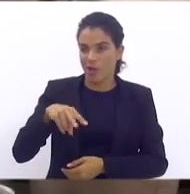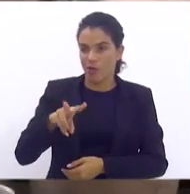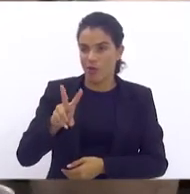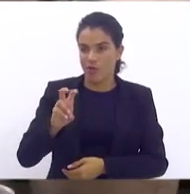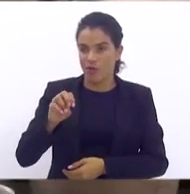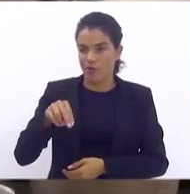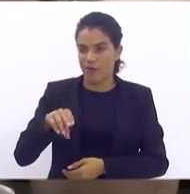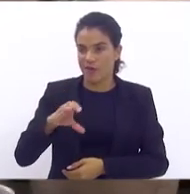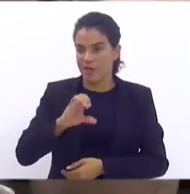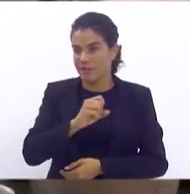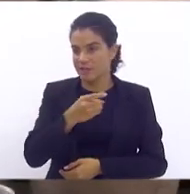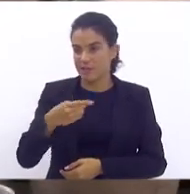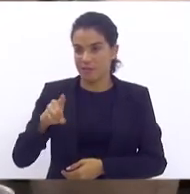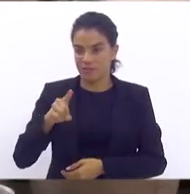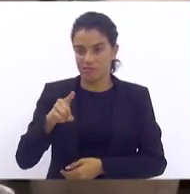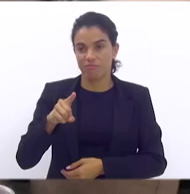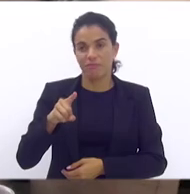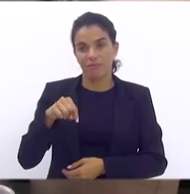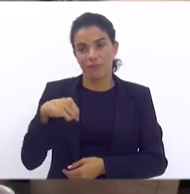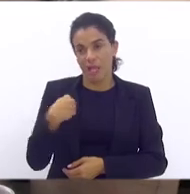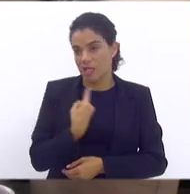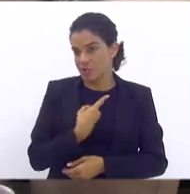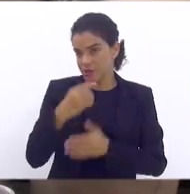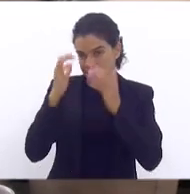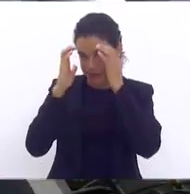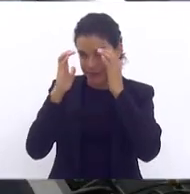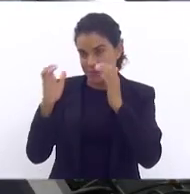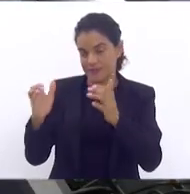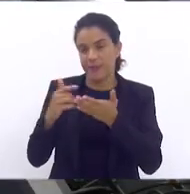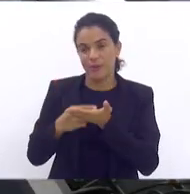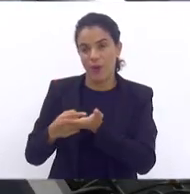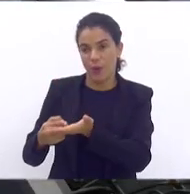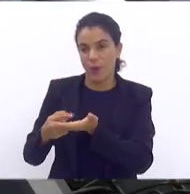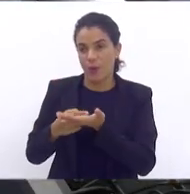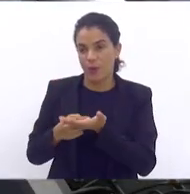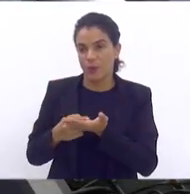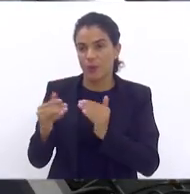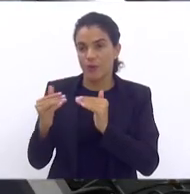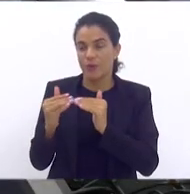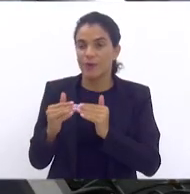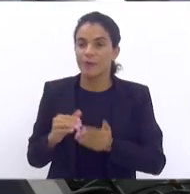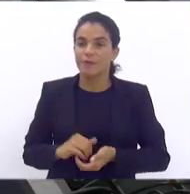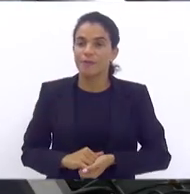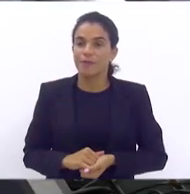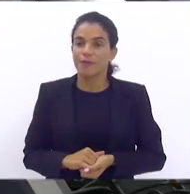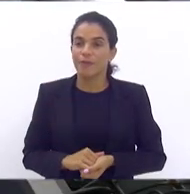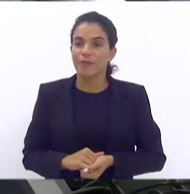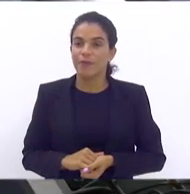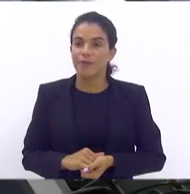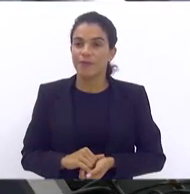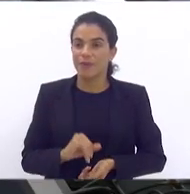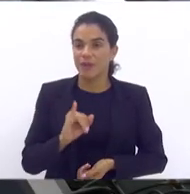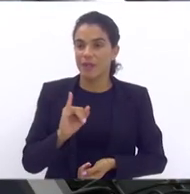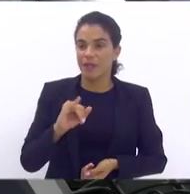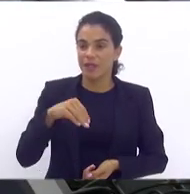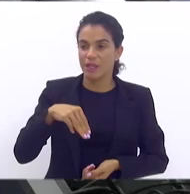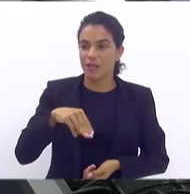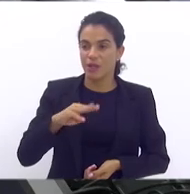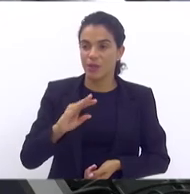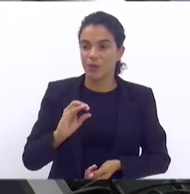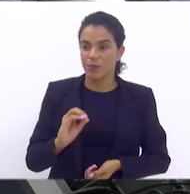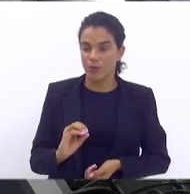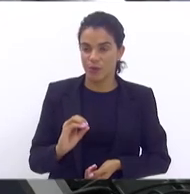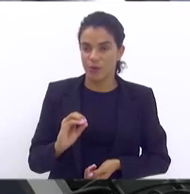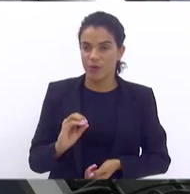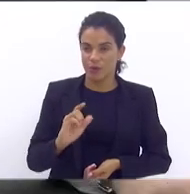como signatário, a gente tem que respeitar a convenção. Presidente, almirante, a IMO tem algum tipo de